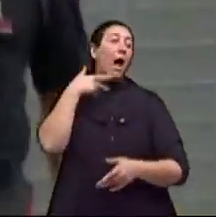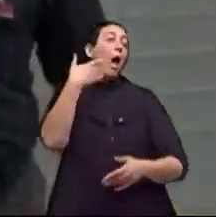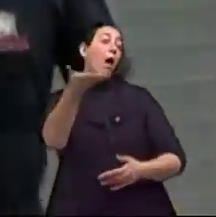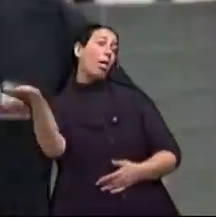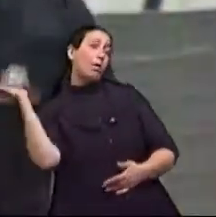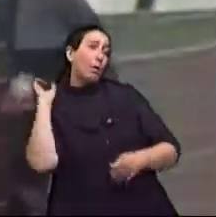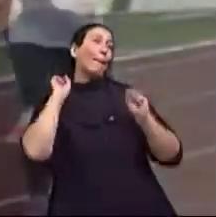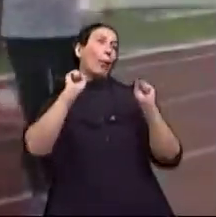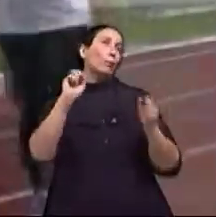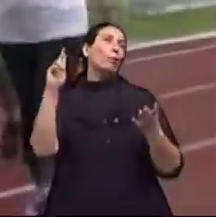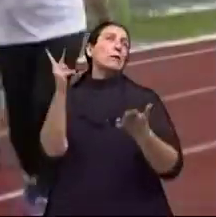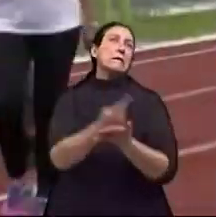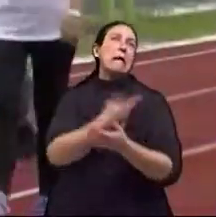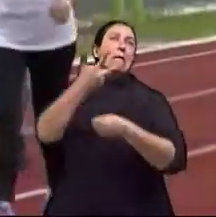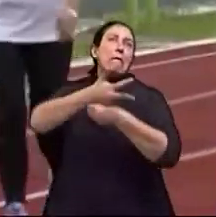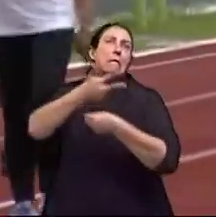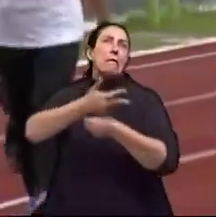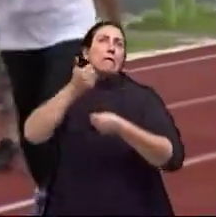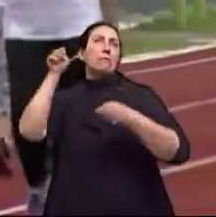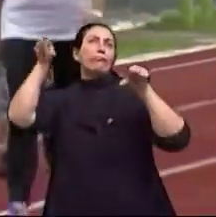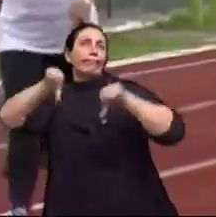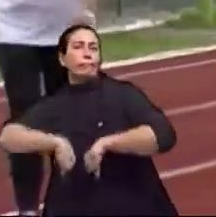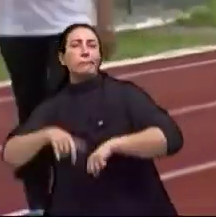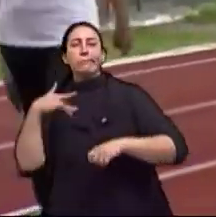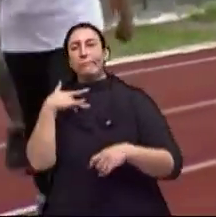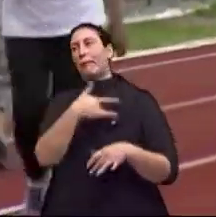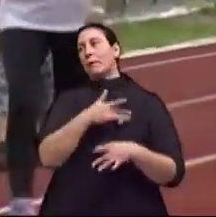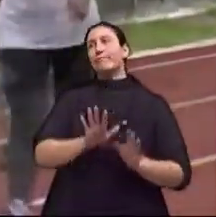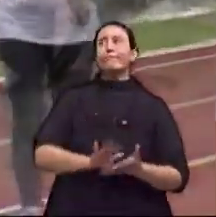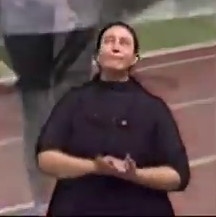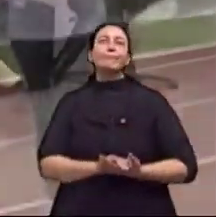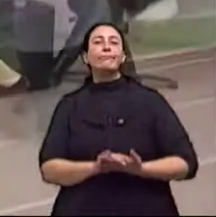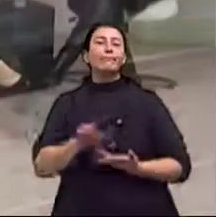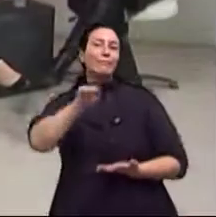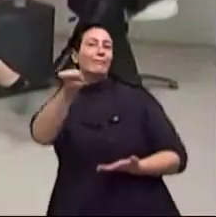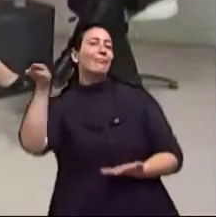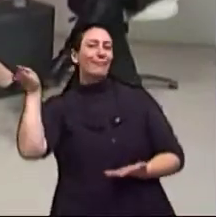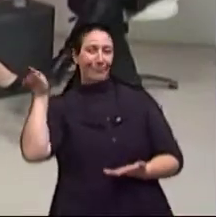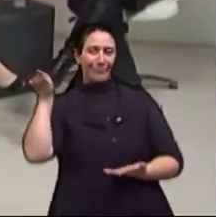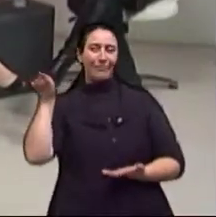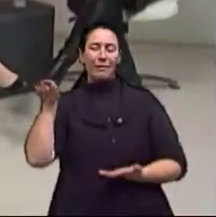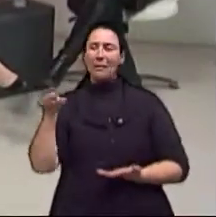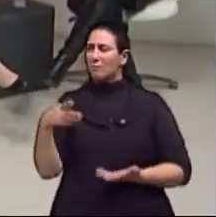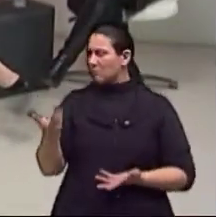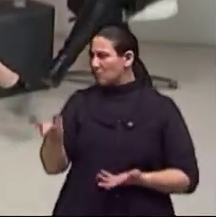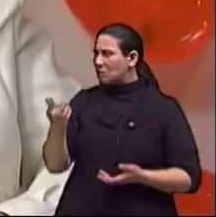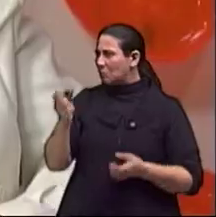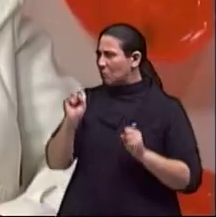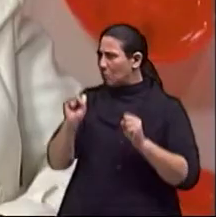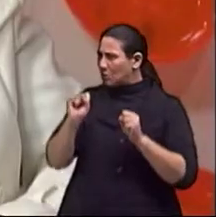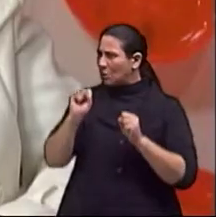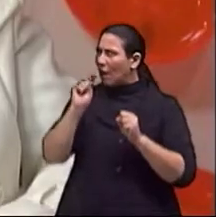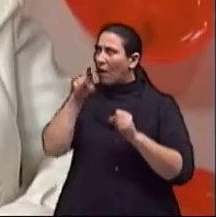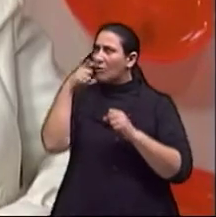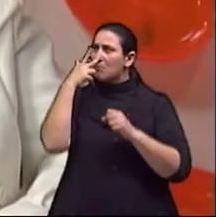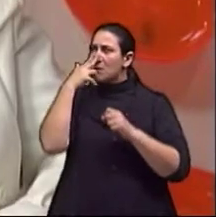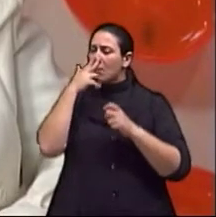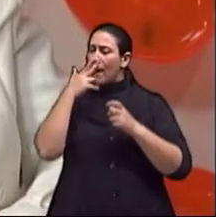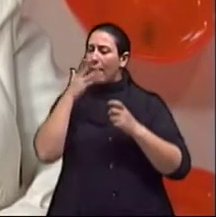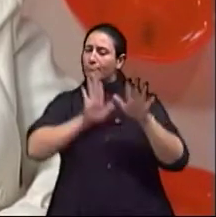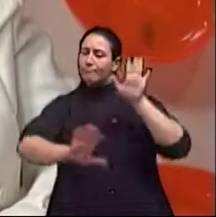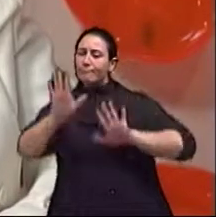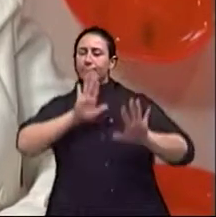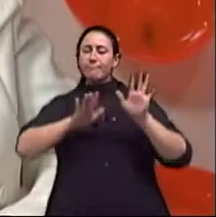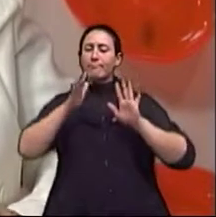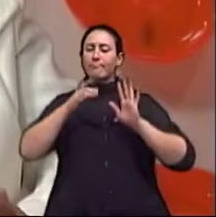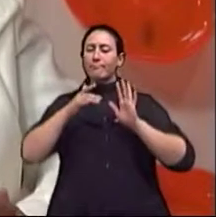eles né os outros homens isso ficou bem marcados Cláudio fico pensando seria uma proteção Claro quando a gente pergunta assim eu